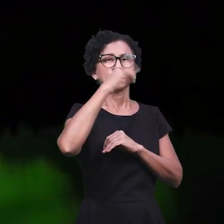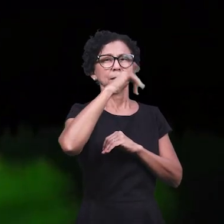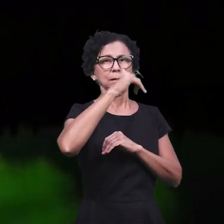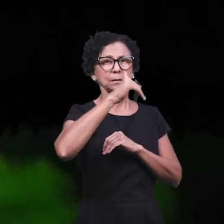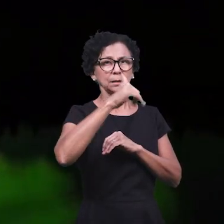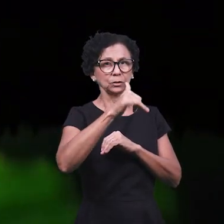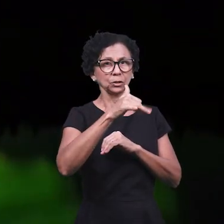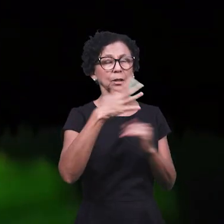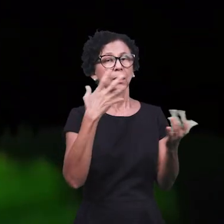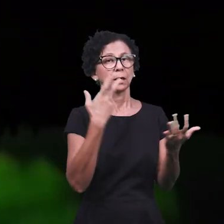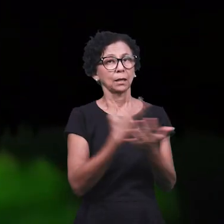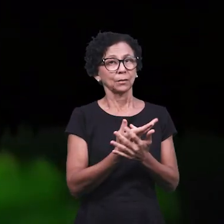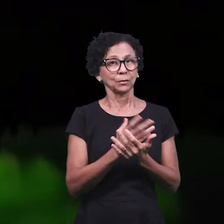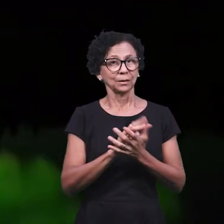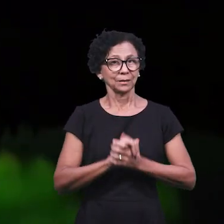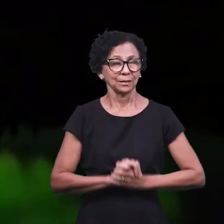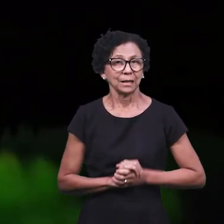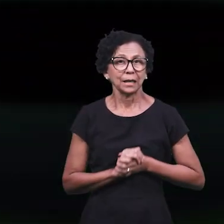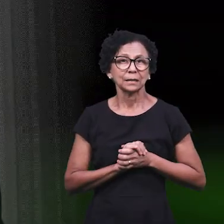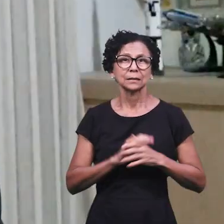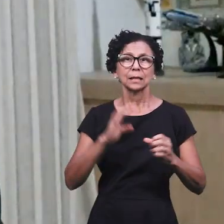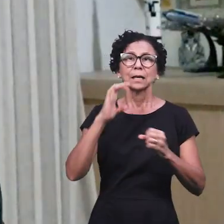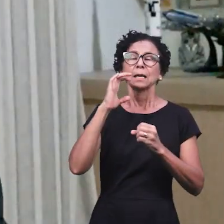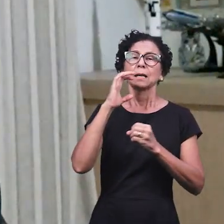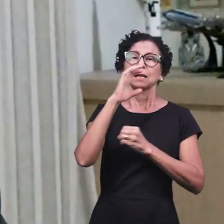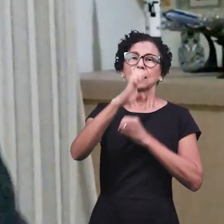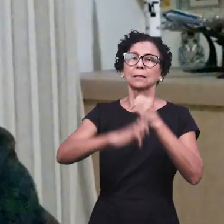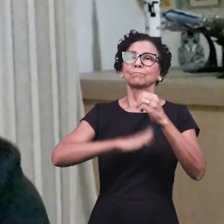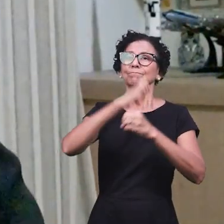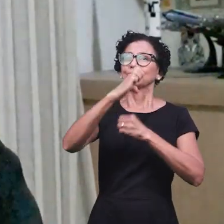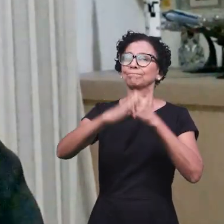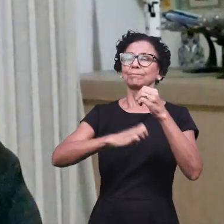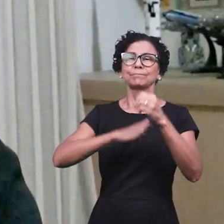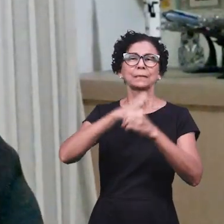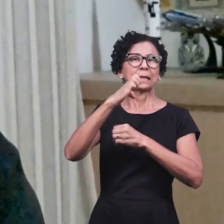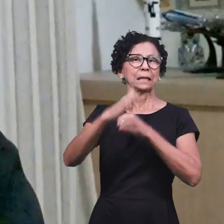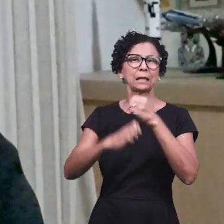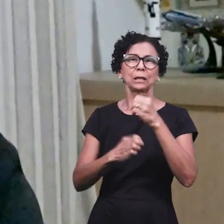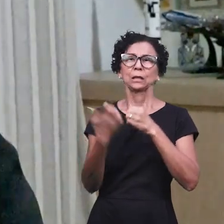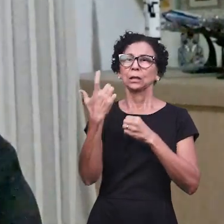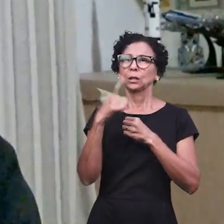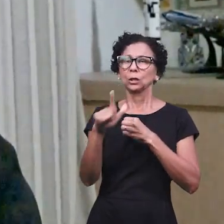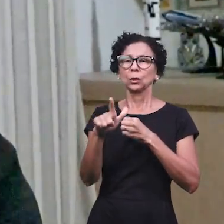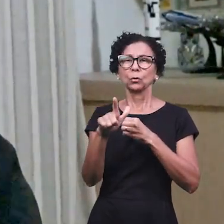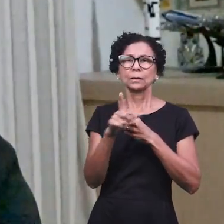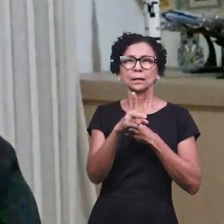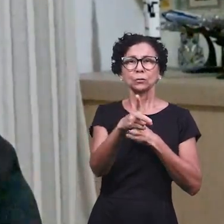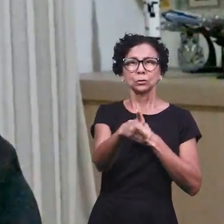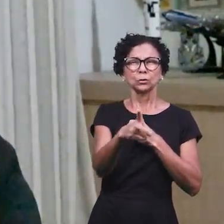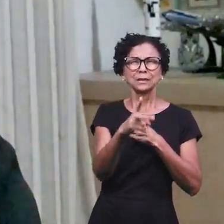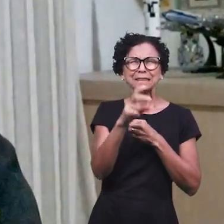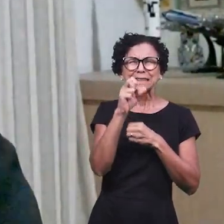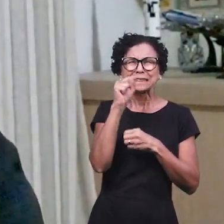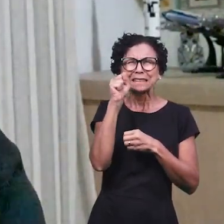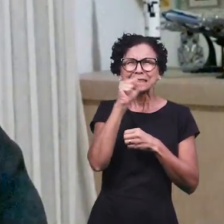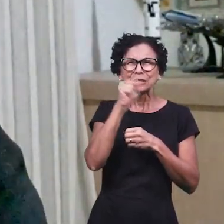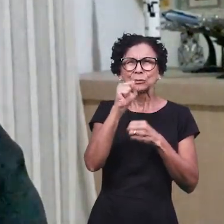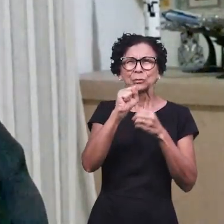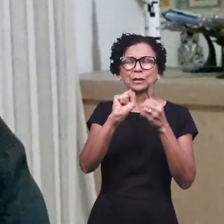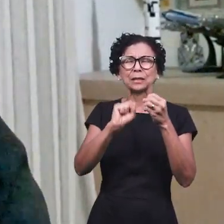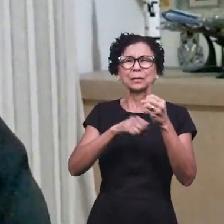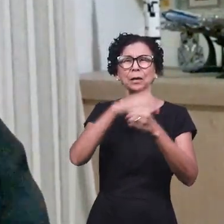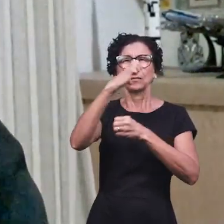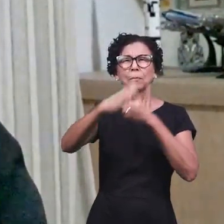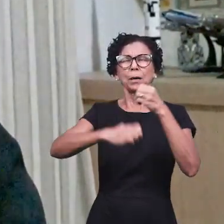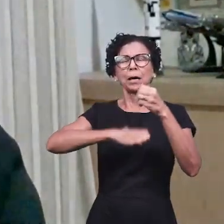energia. Acontece que esse elétron não consegue permanecer nesta órbita. E após um tempo, que é uma fração de